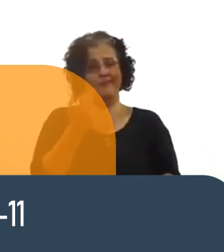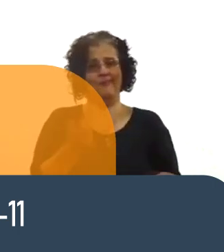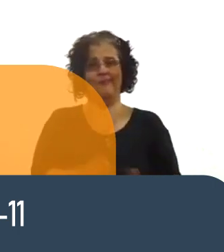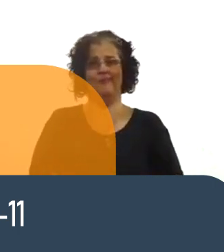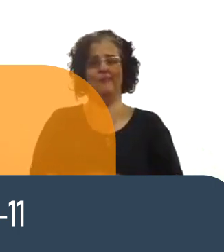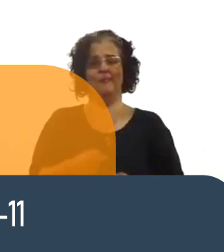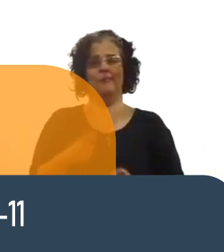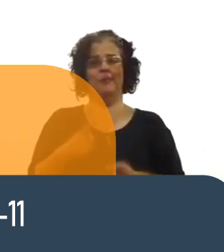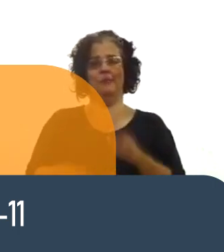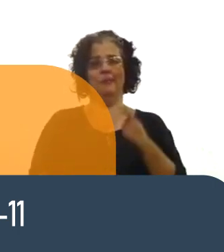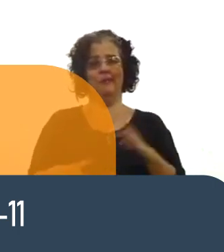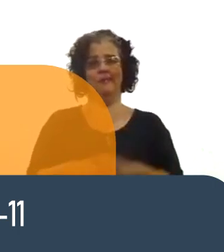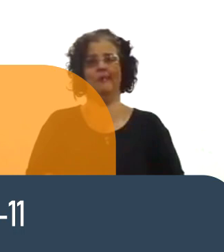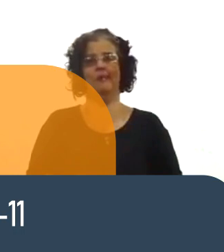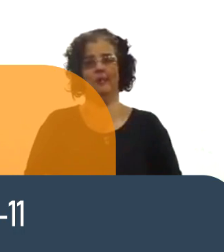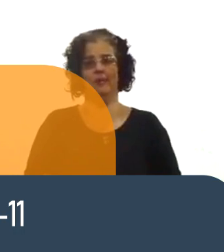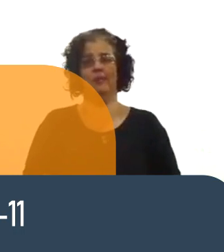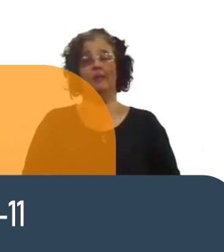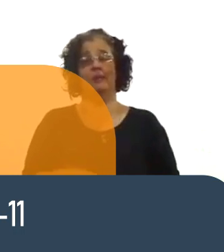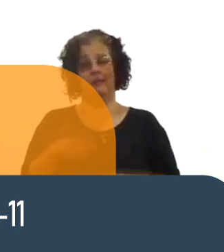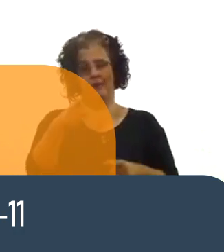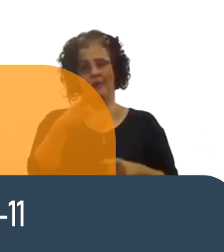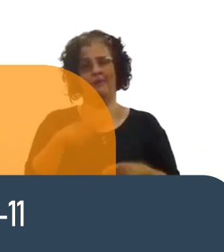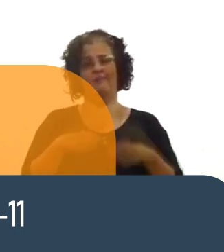E você já está cansado de ficar em casa.